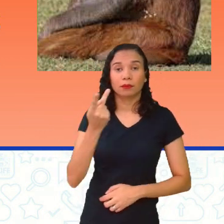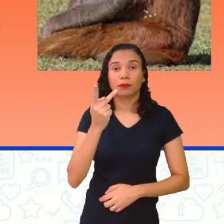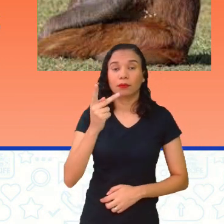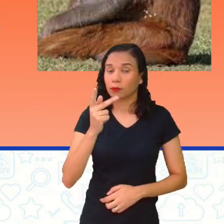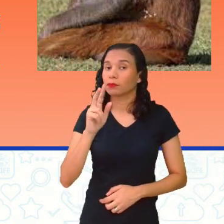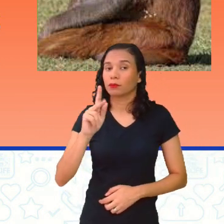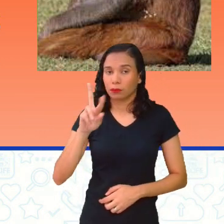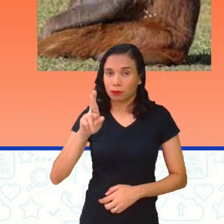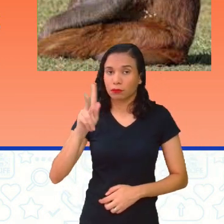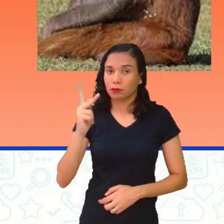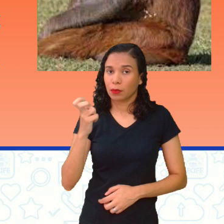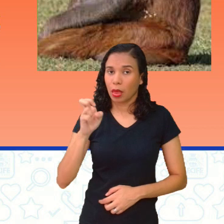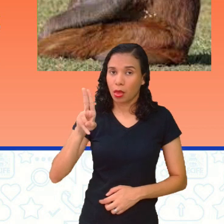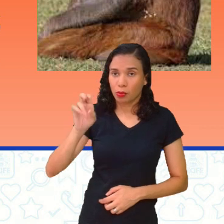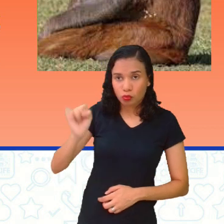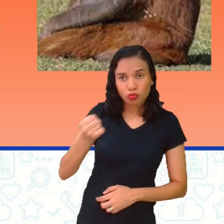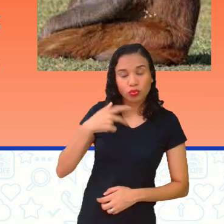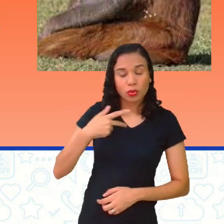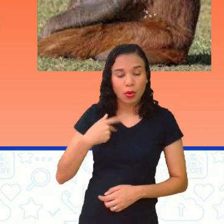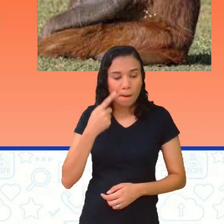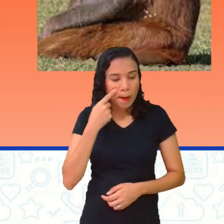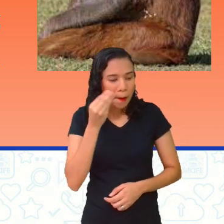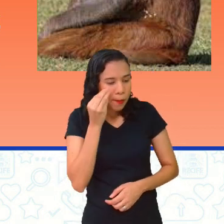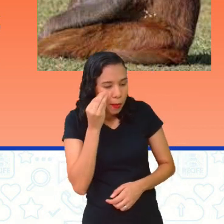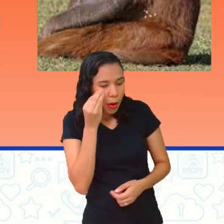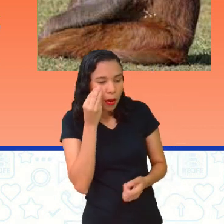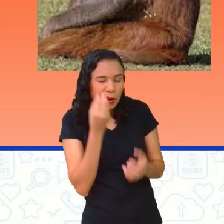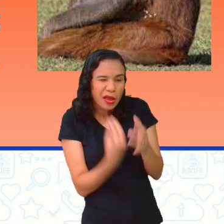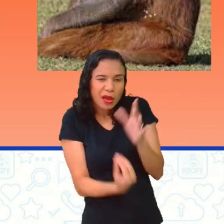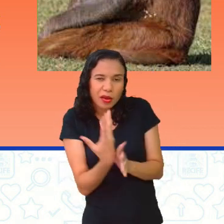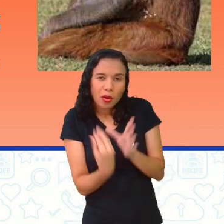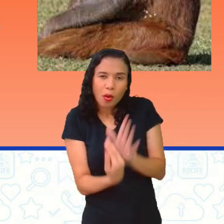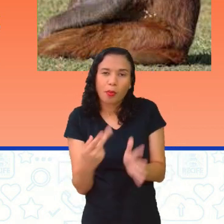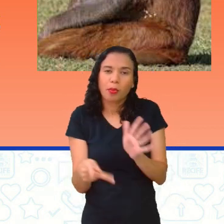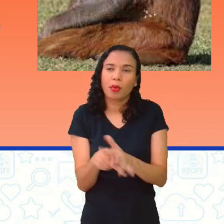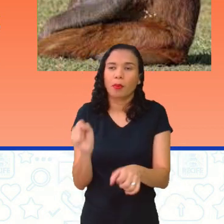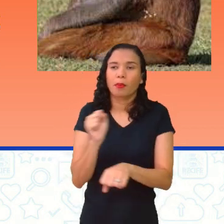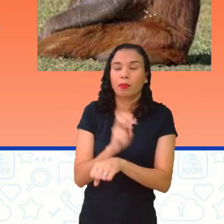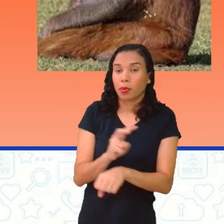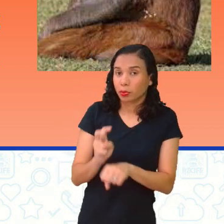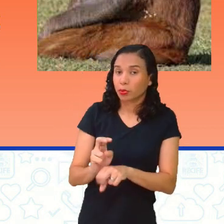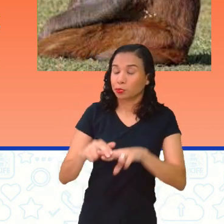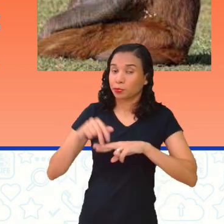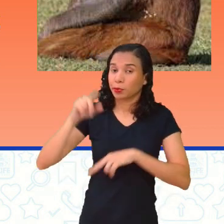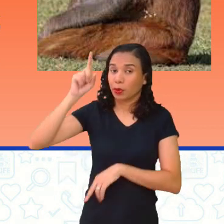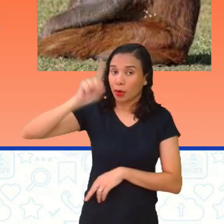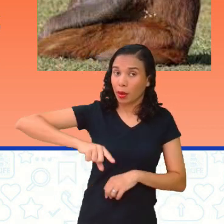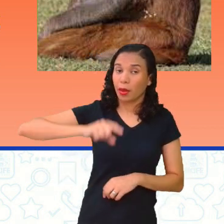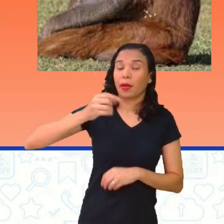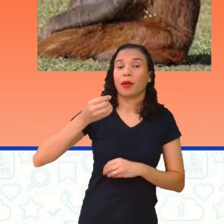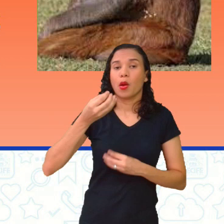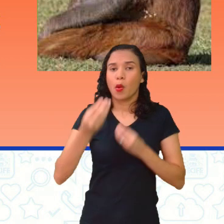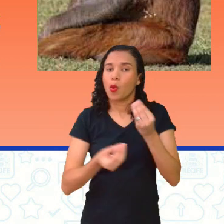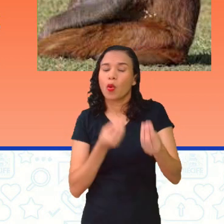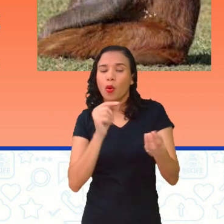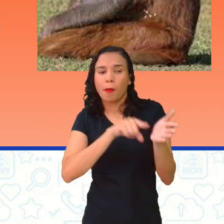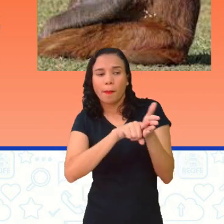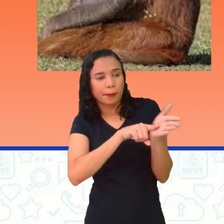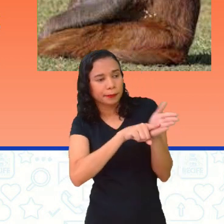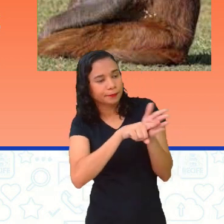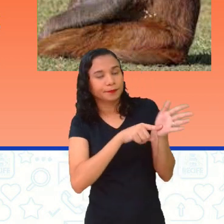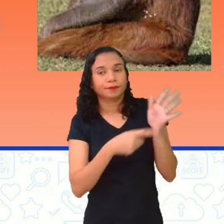em cobaias, estas reagiram produzindo anticorpos. Então aí, gente, foi uma